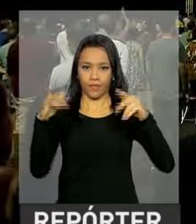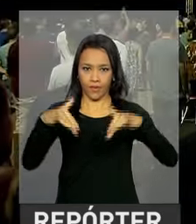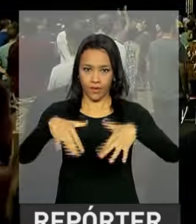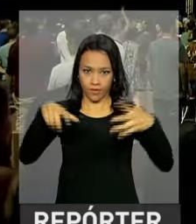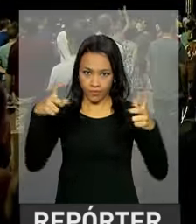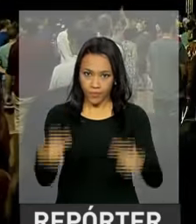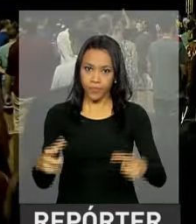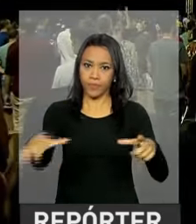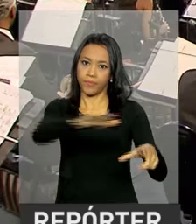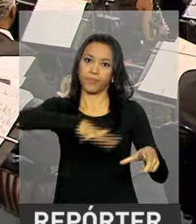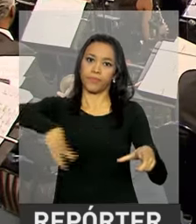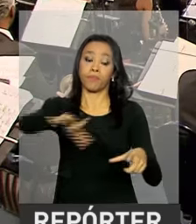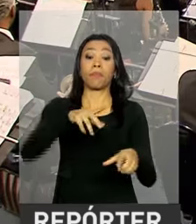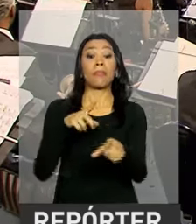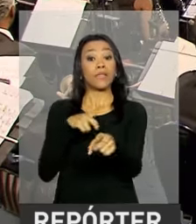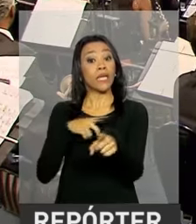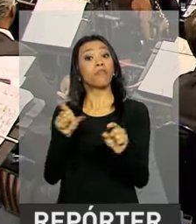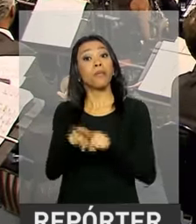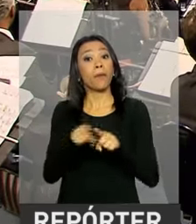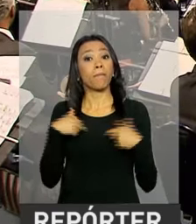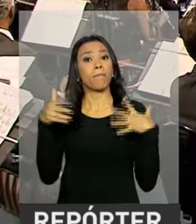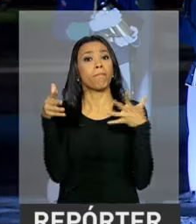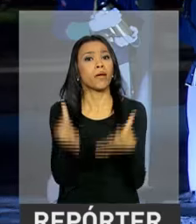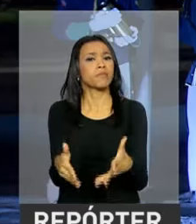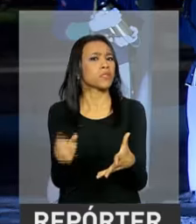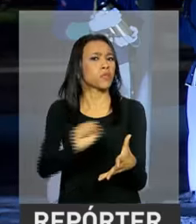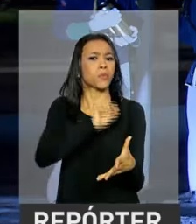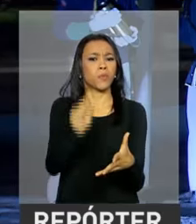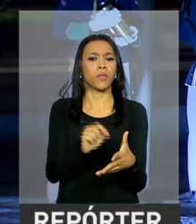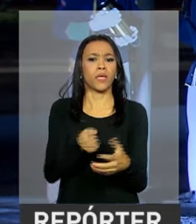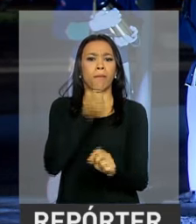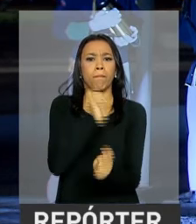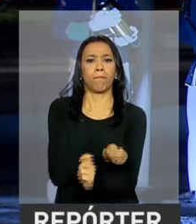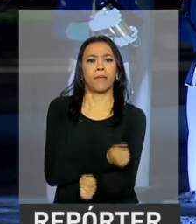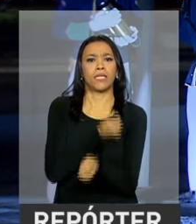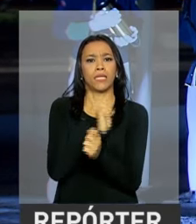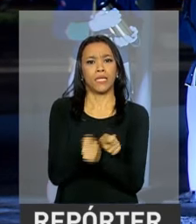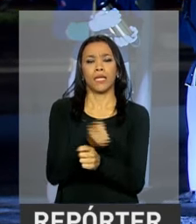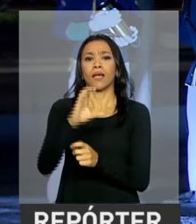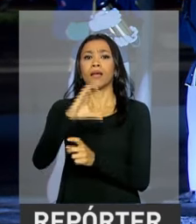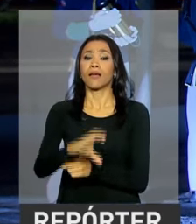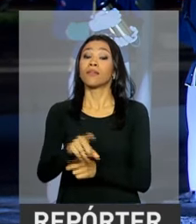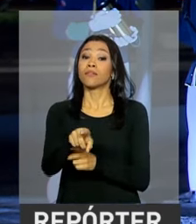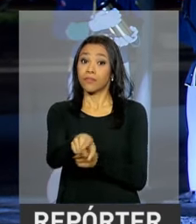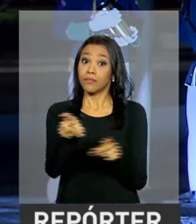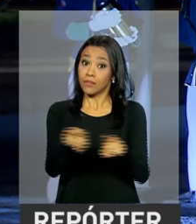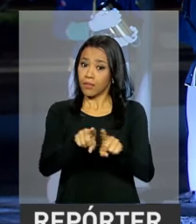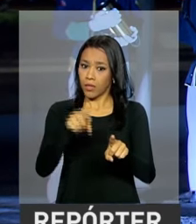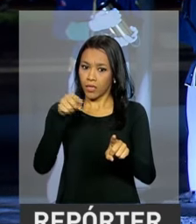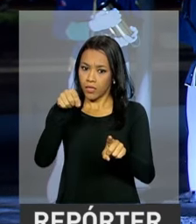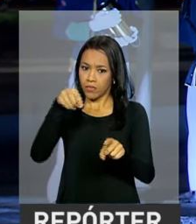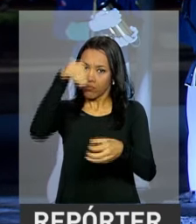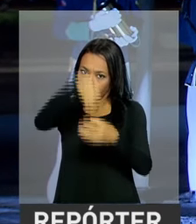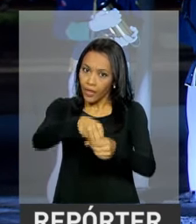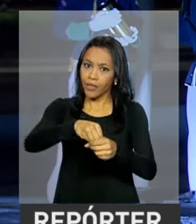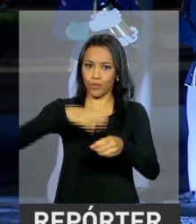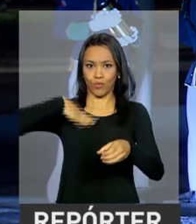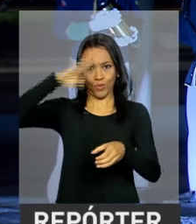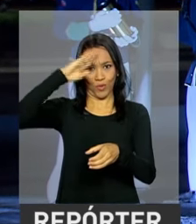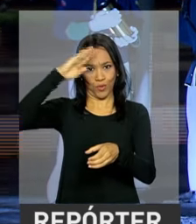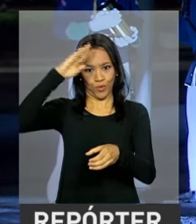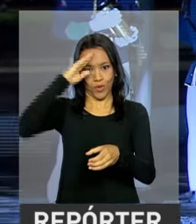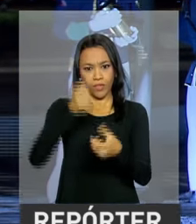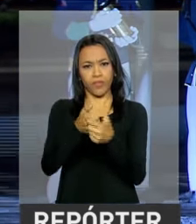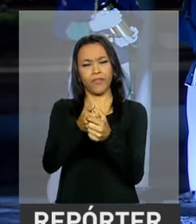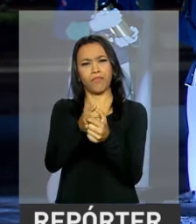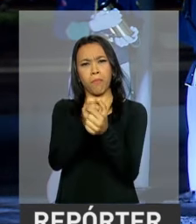concerto. O evento contou ainda com a participação da Bateria Caiena, grupo histórico do Exército, com salvas de